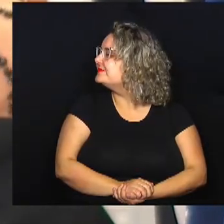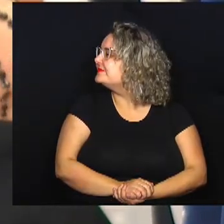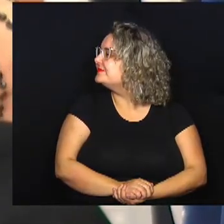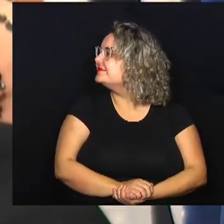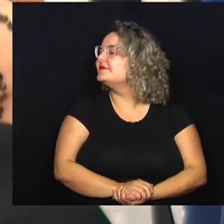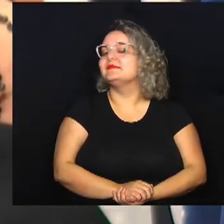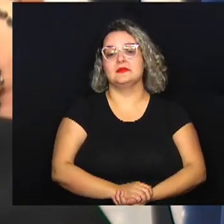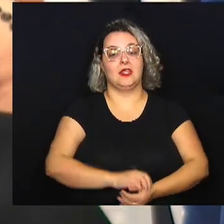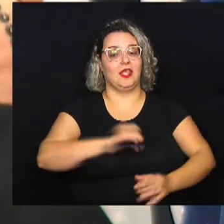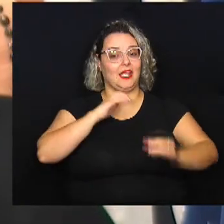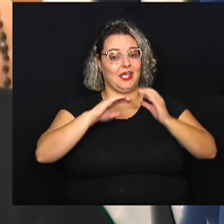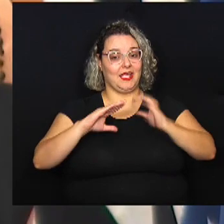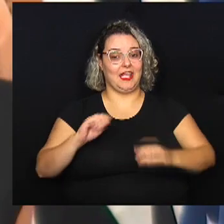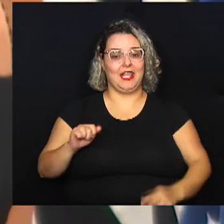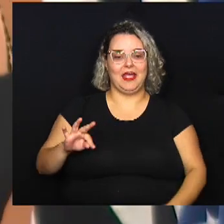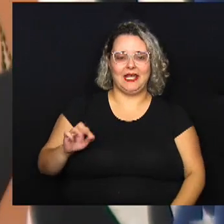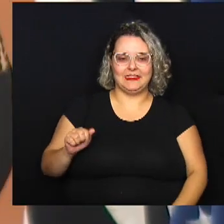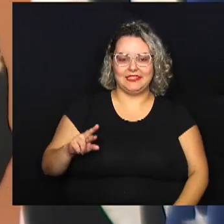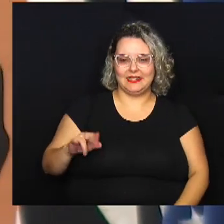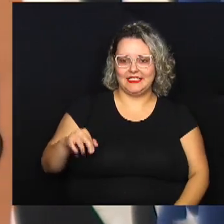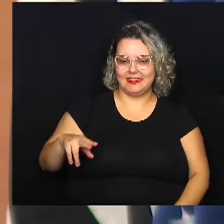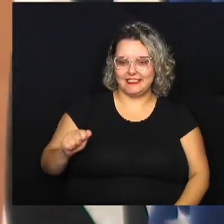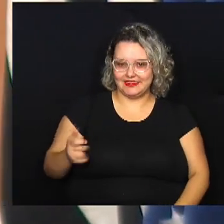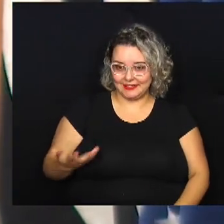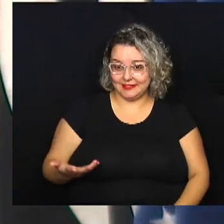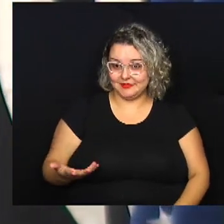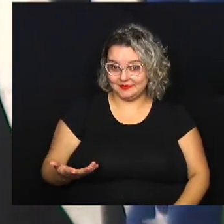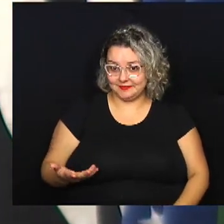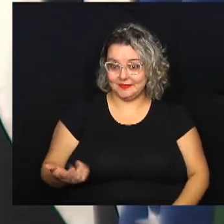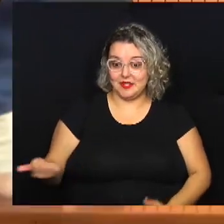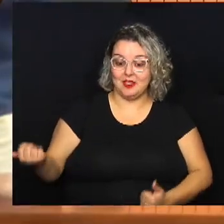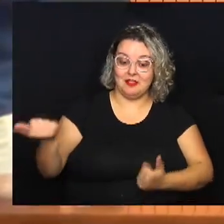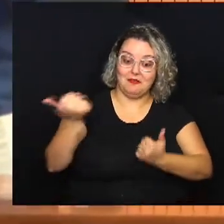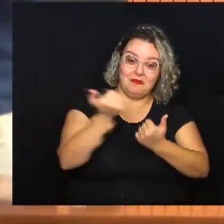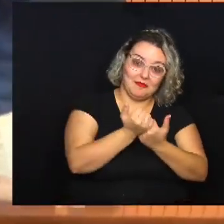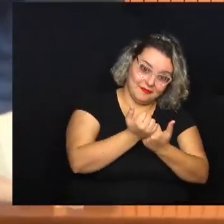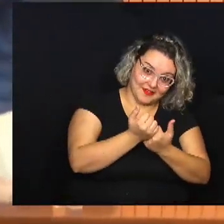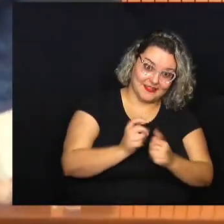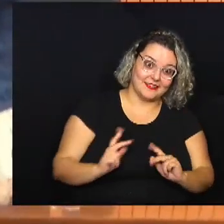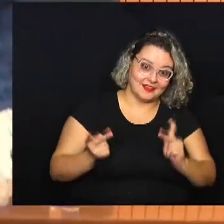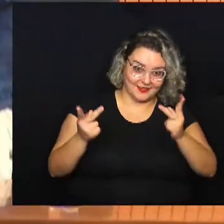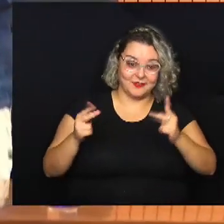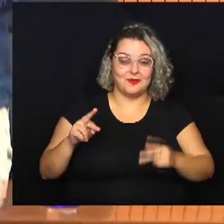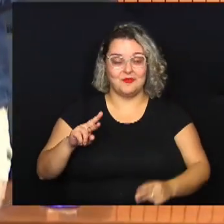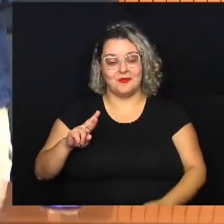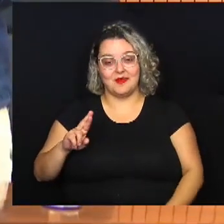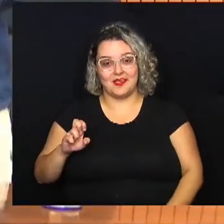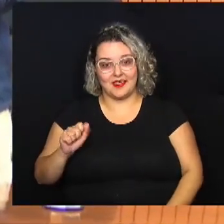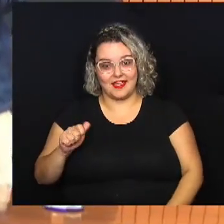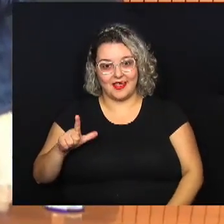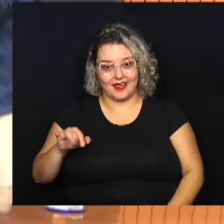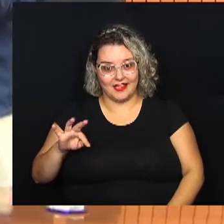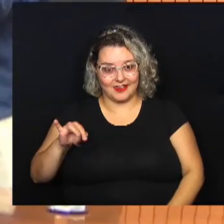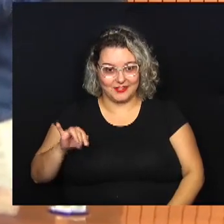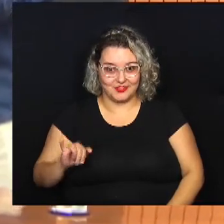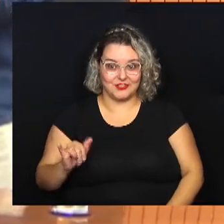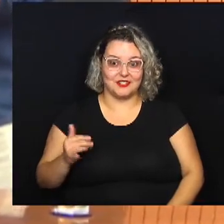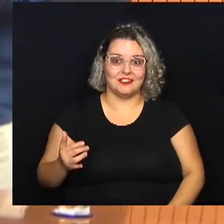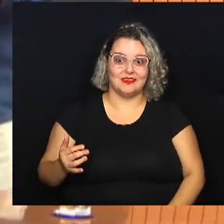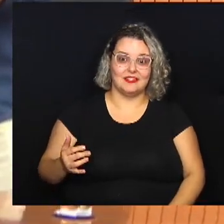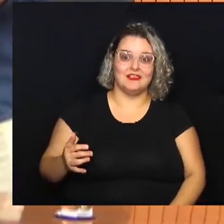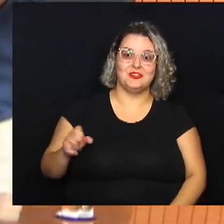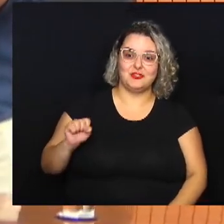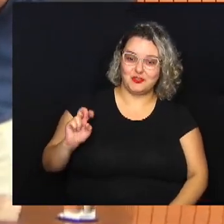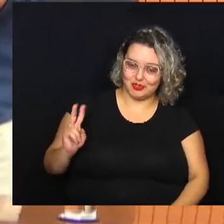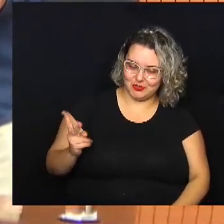A cantora Catarina de Barros das Neves, vice-campeã de um reality show, recebeu o título de cidadã campineira por